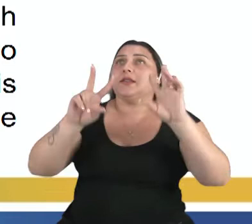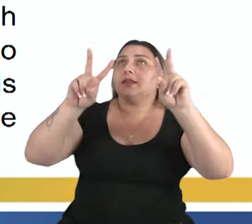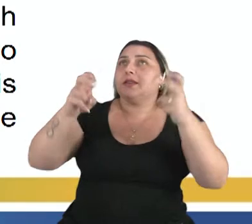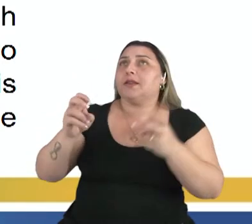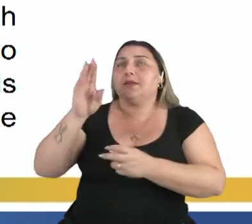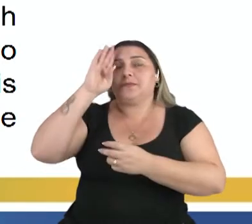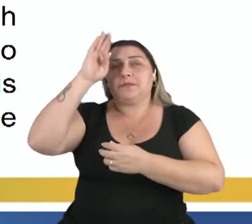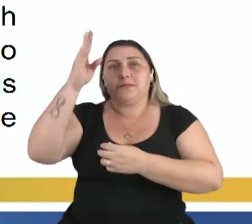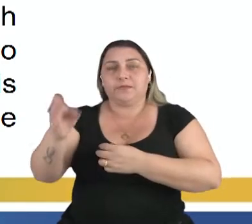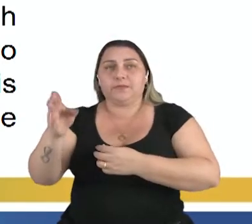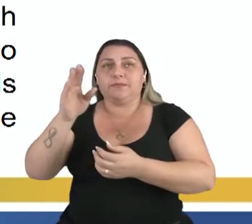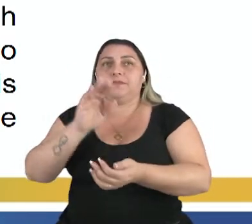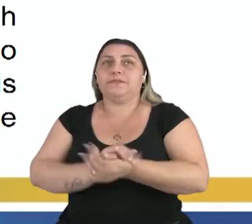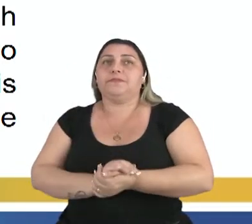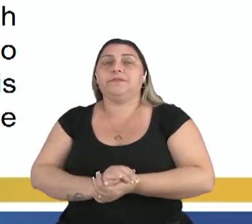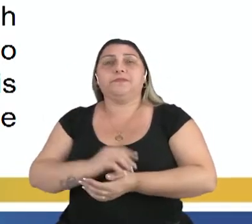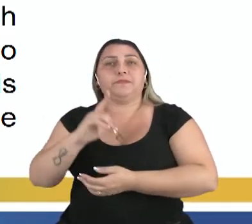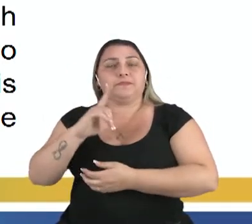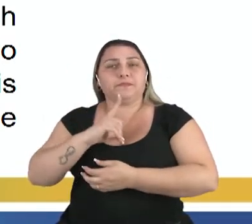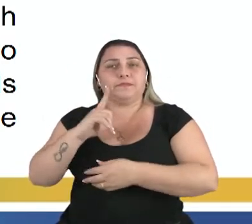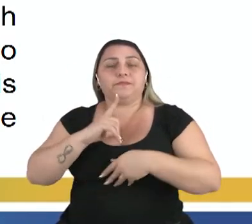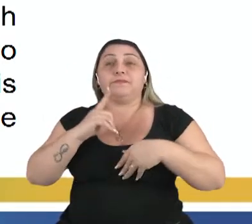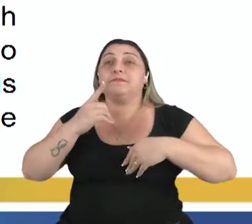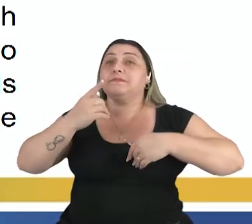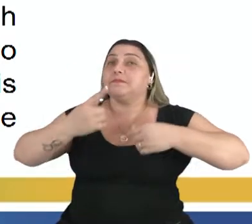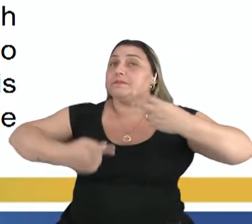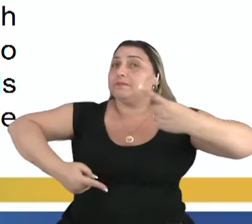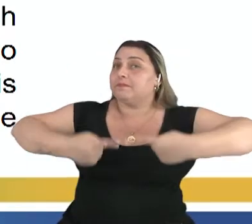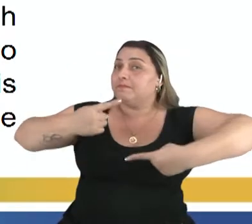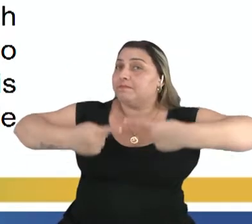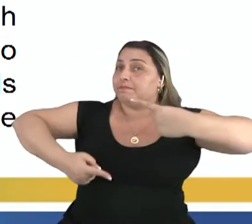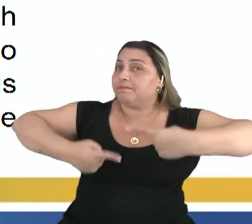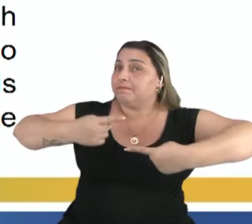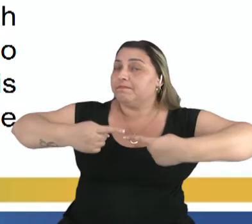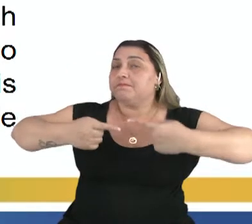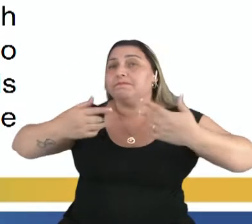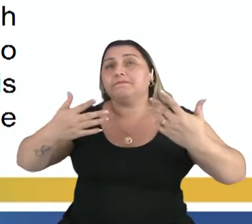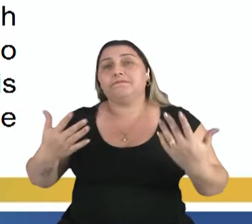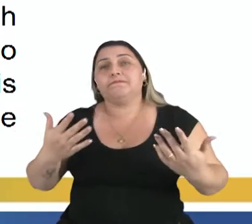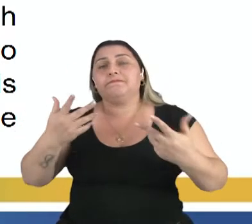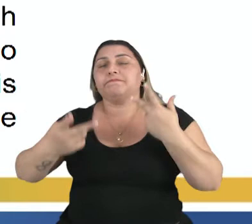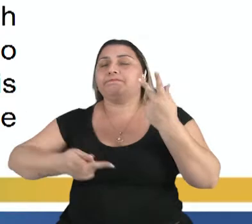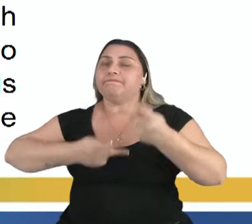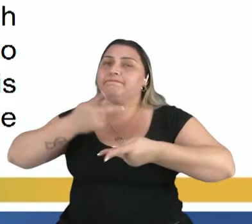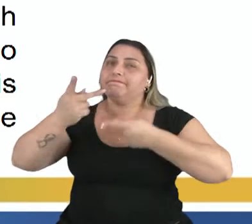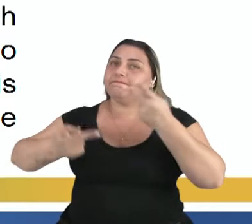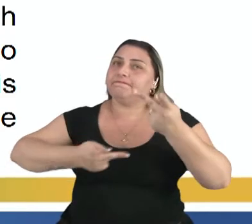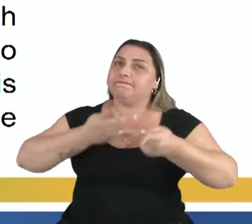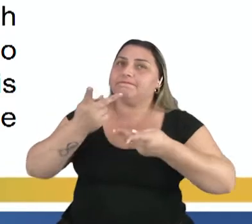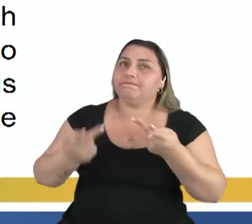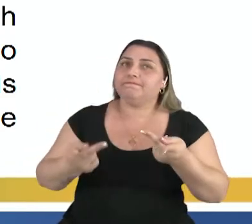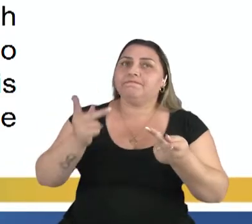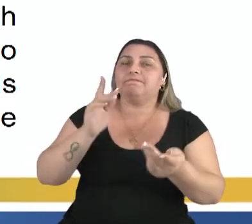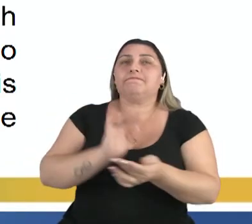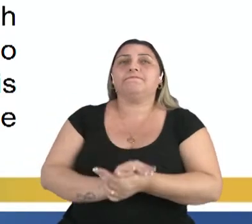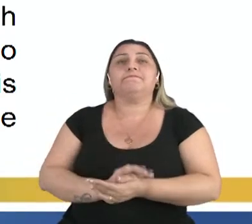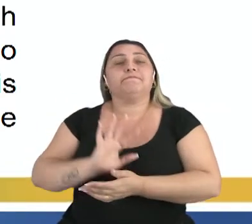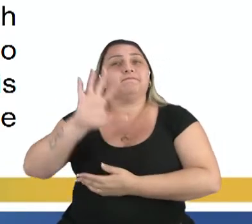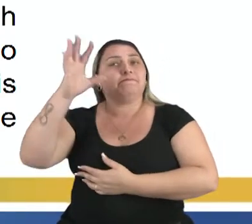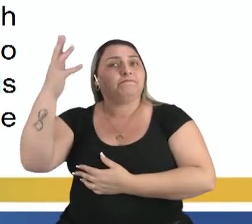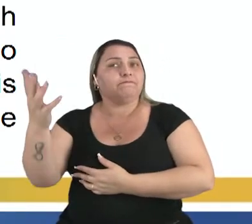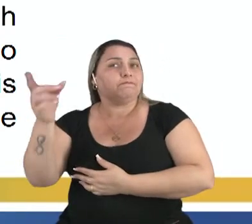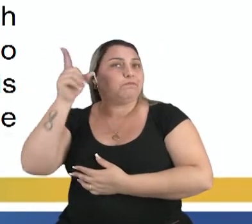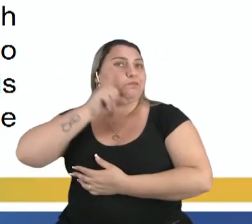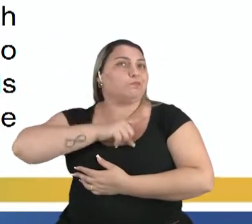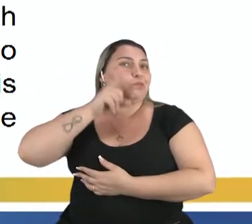tema principal, nós vamos ter a política, né? Falando um pouco sobre essa situação